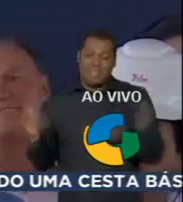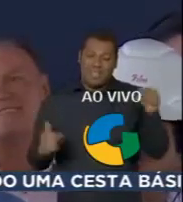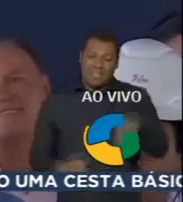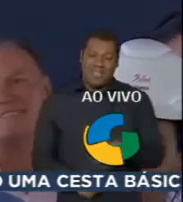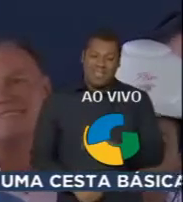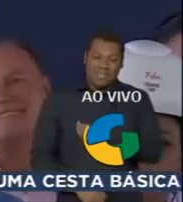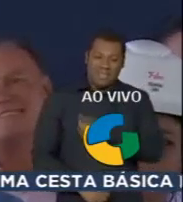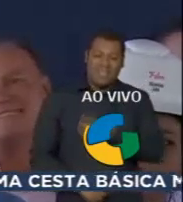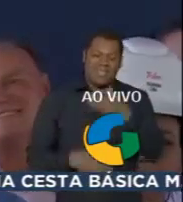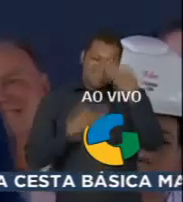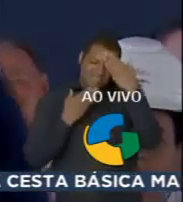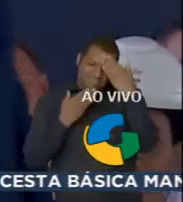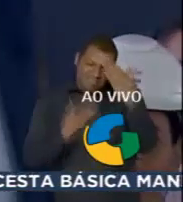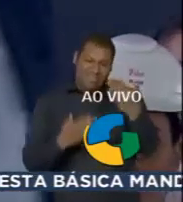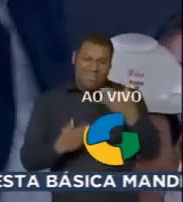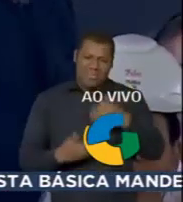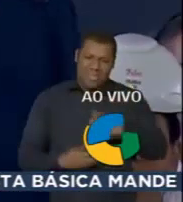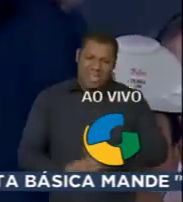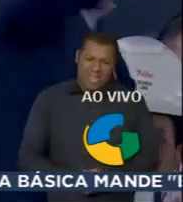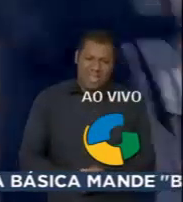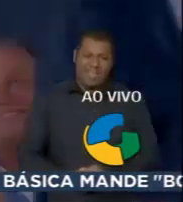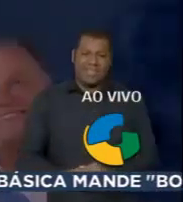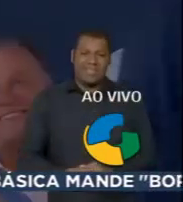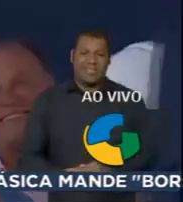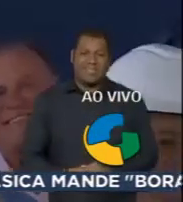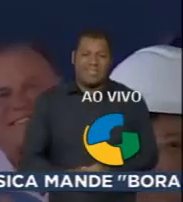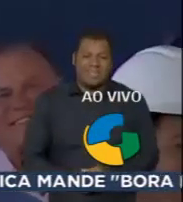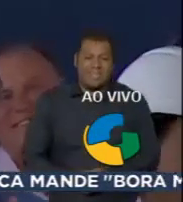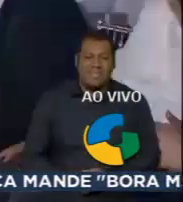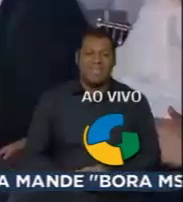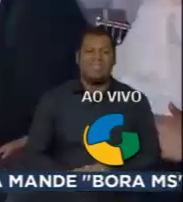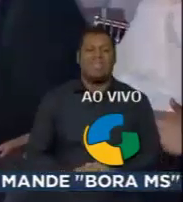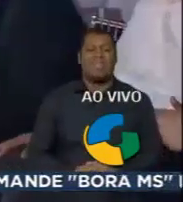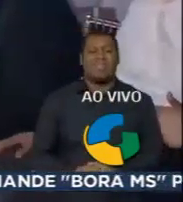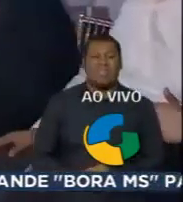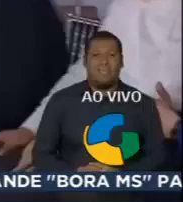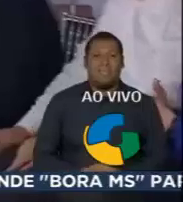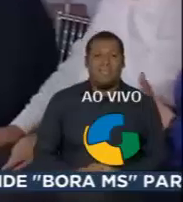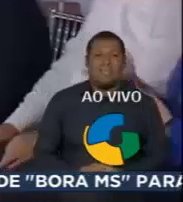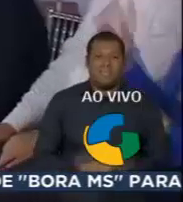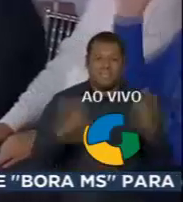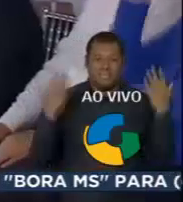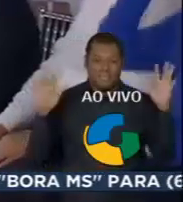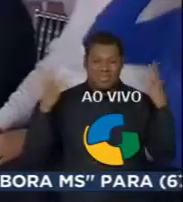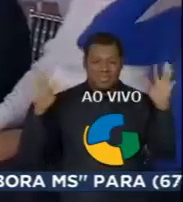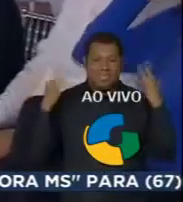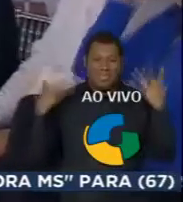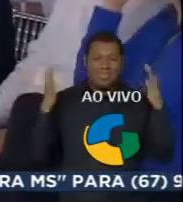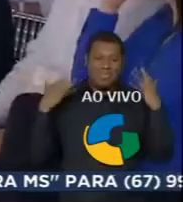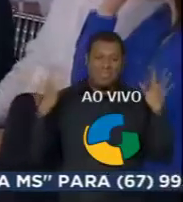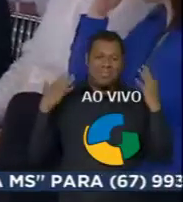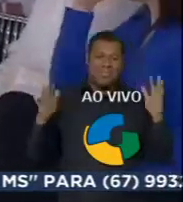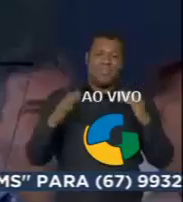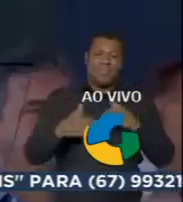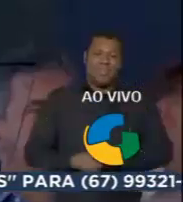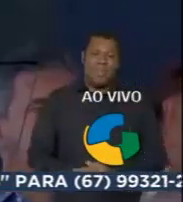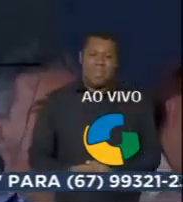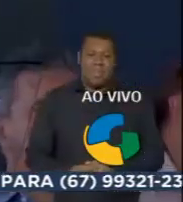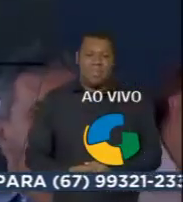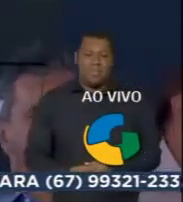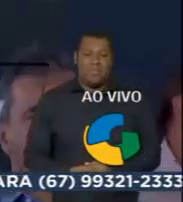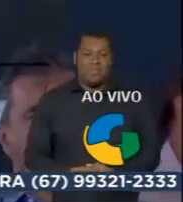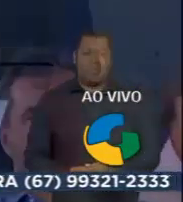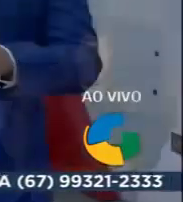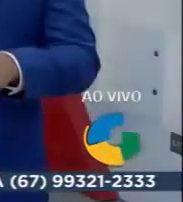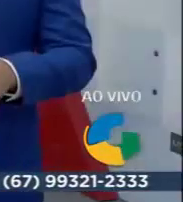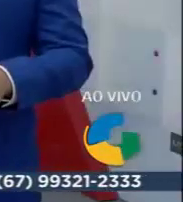Brasil, você passa por um rigoroso processo, né, de fiscalização, de selos de qualidade e por